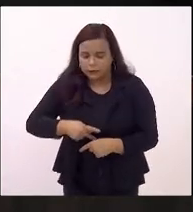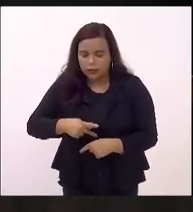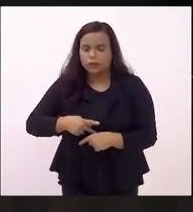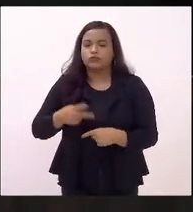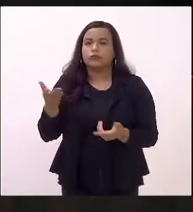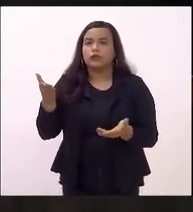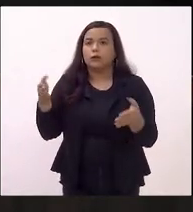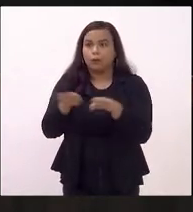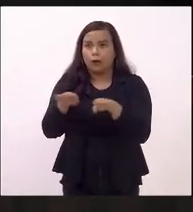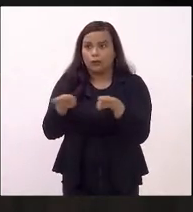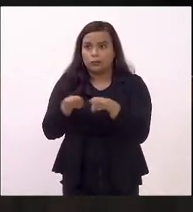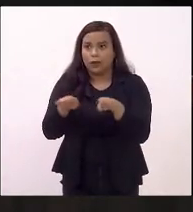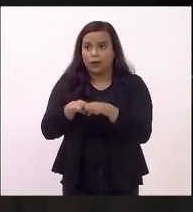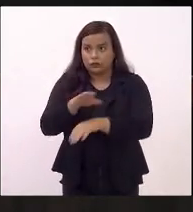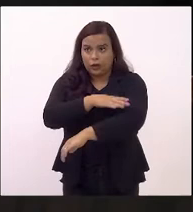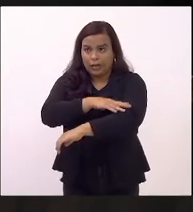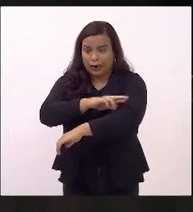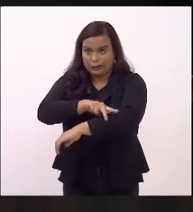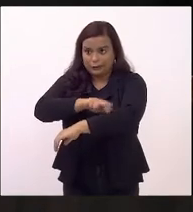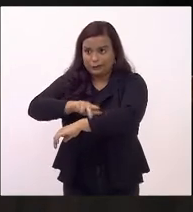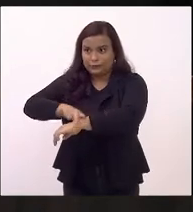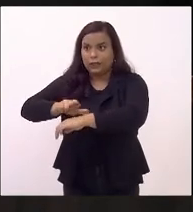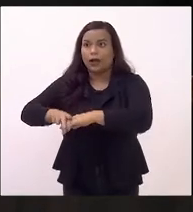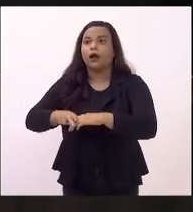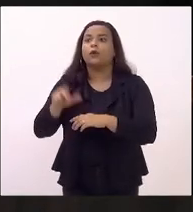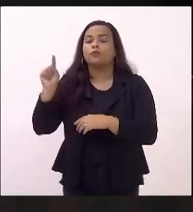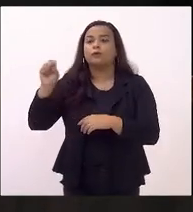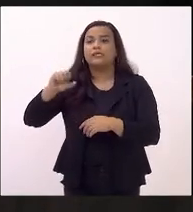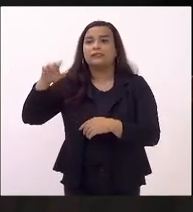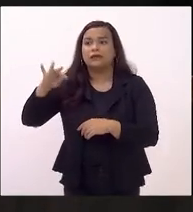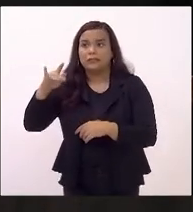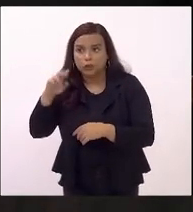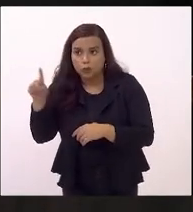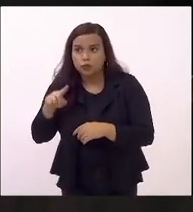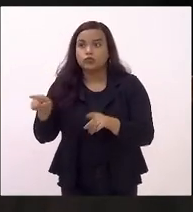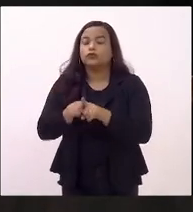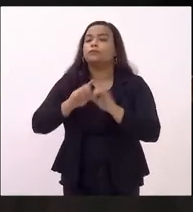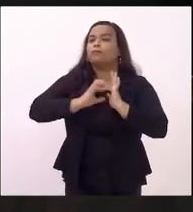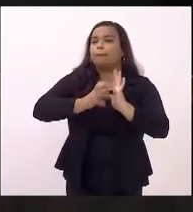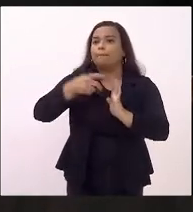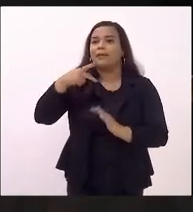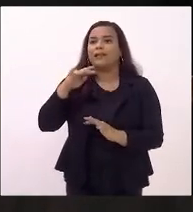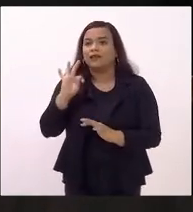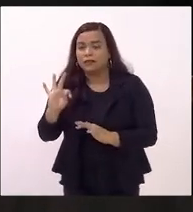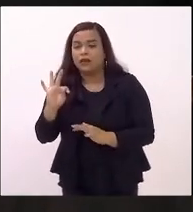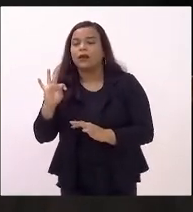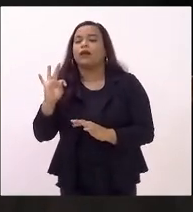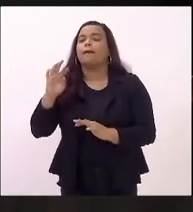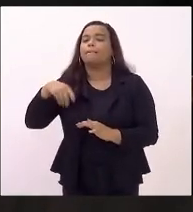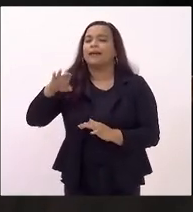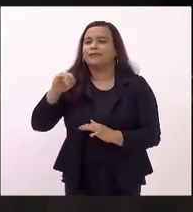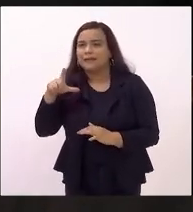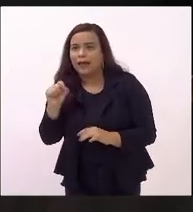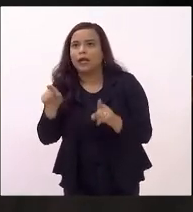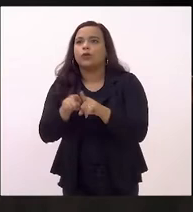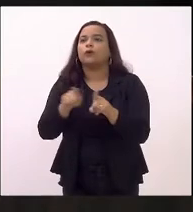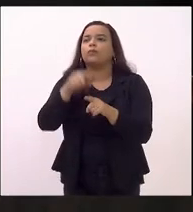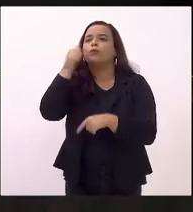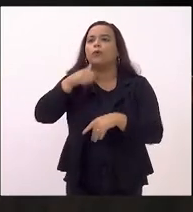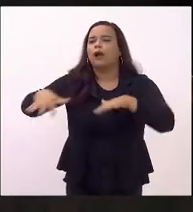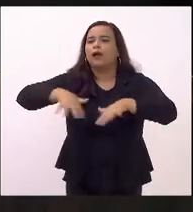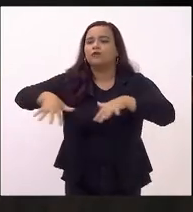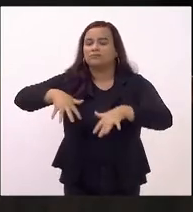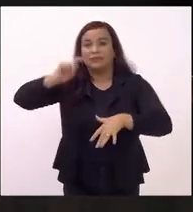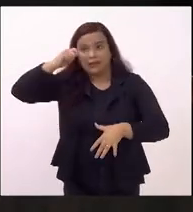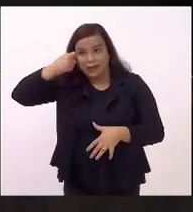Santa Cruz, de Marcelo Silva Santos, do PDT, Carmen Lúcia Dias, do Movimento Negro,